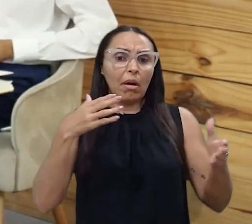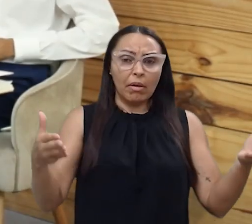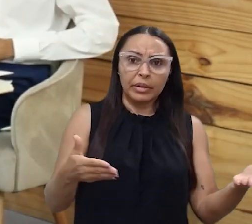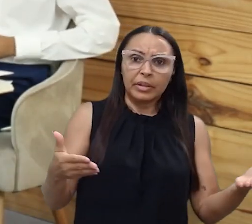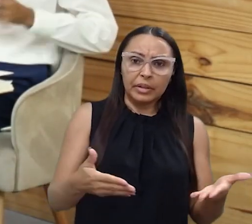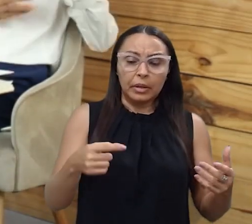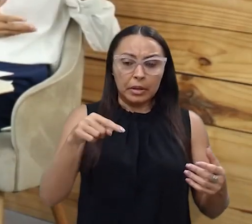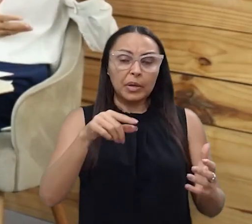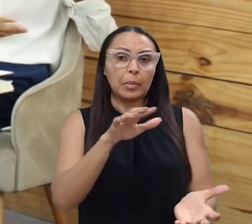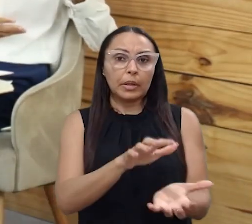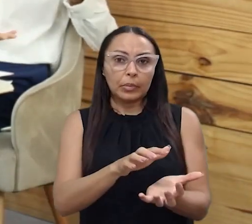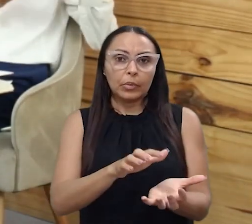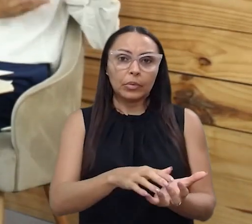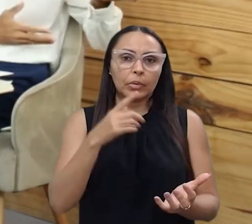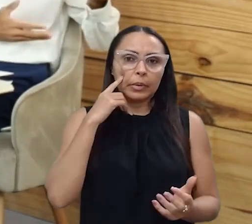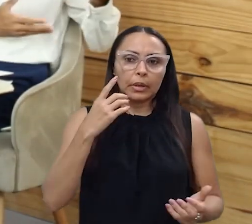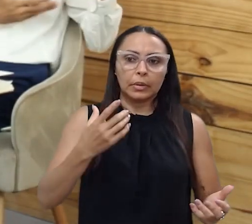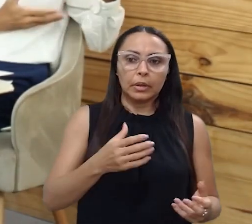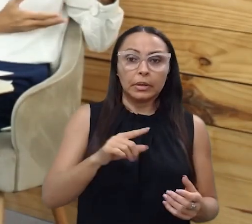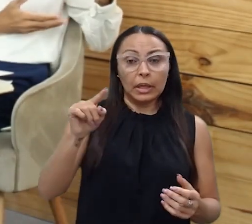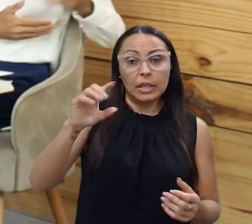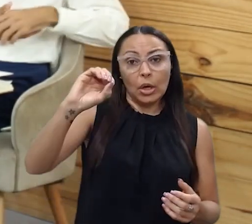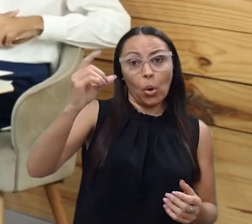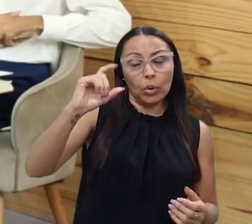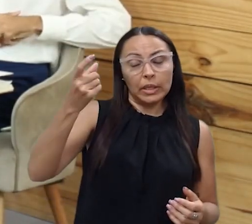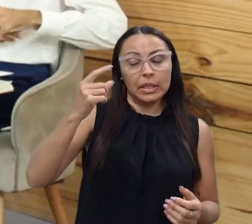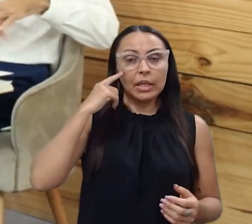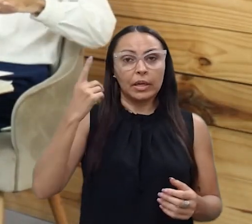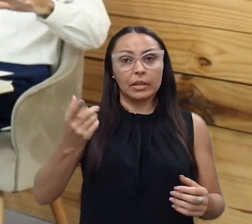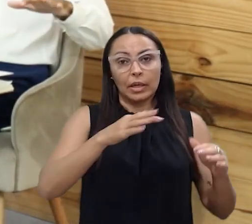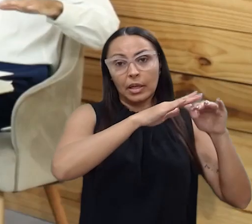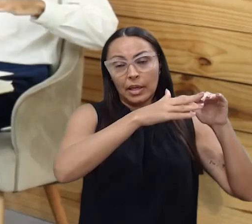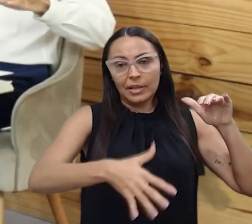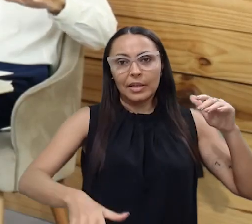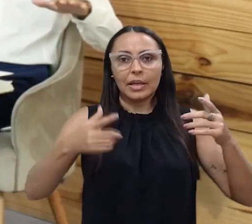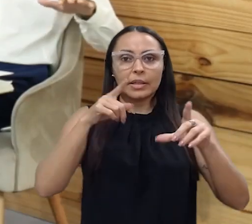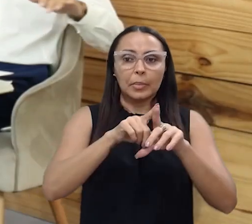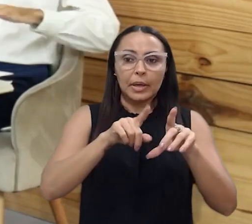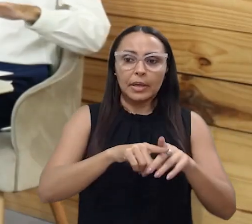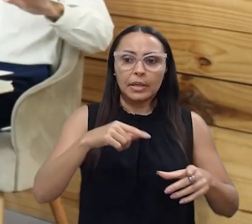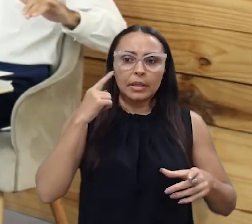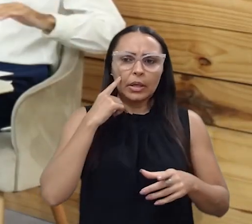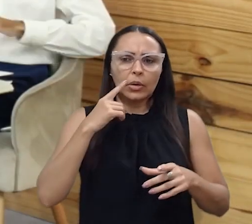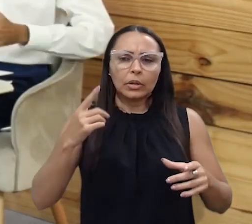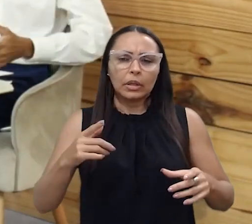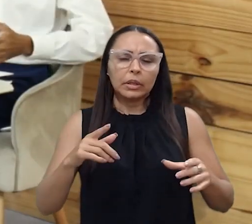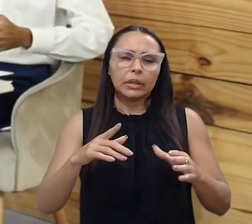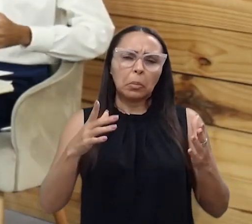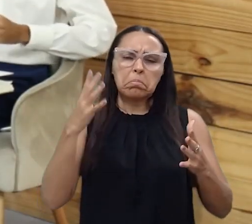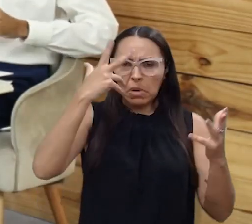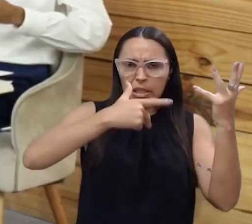aqui em Pernambuco, mais precisamente em Olinda, na casa onde ele morou, na Ladeira da Misericórdia, tem ladrilhos hidráulicos no chão que